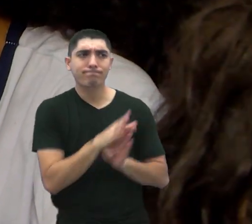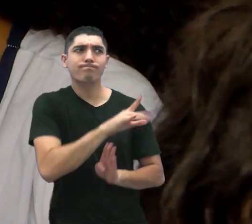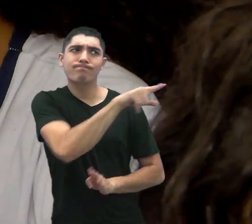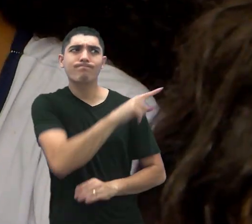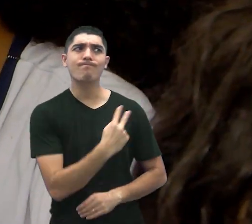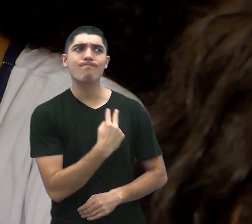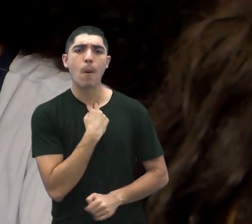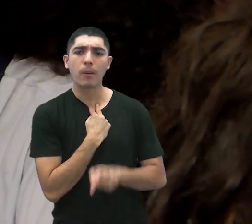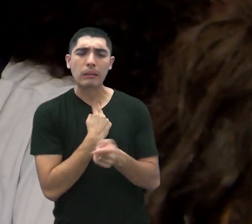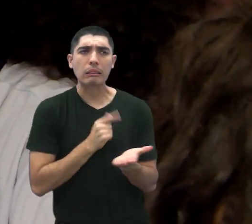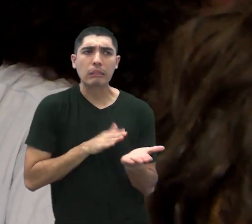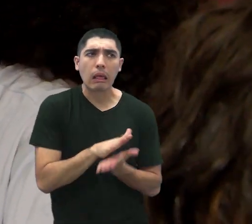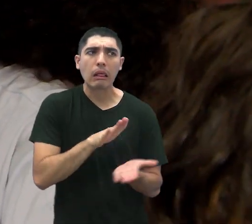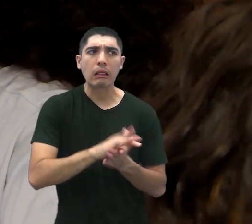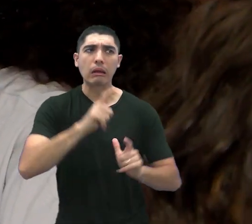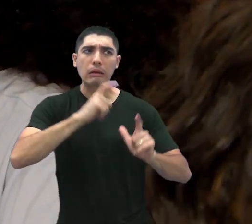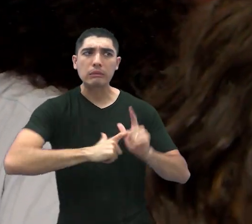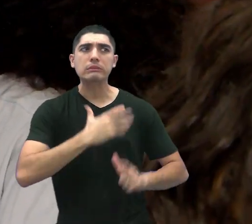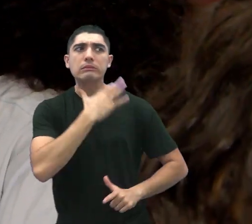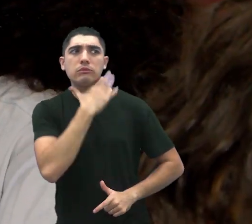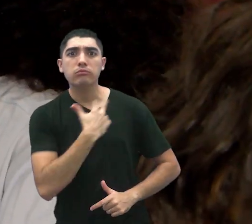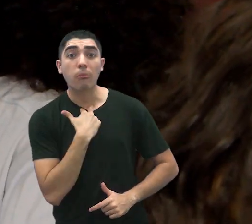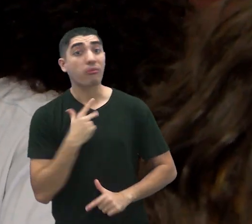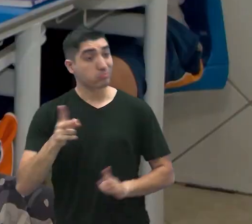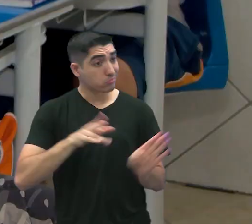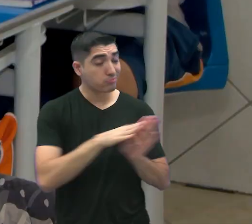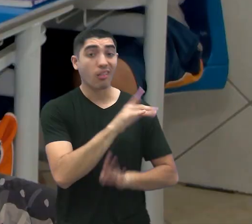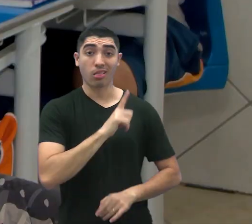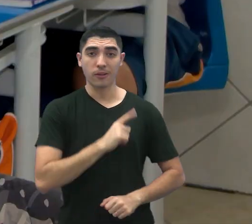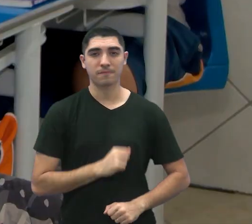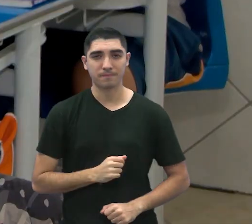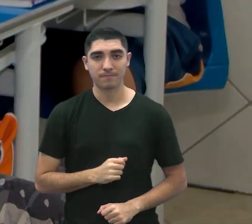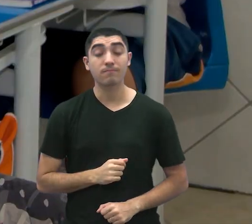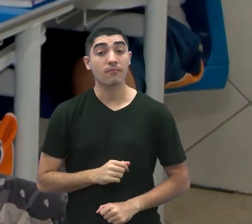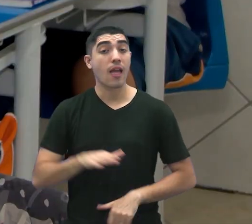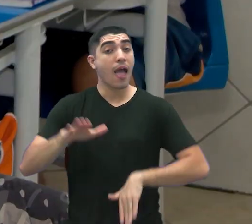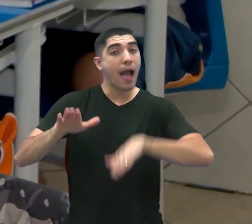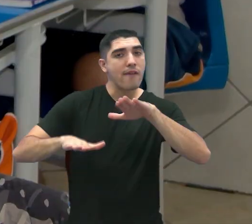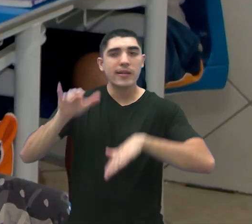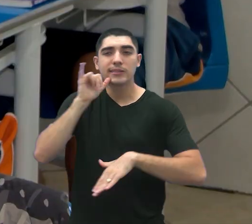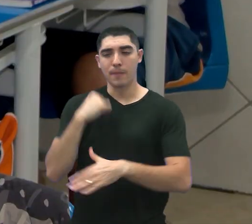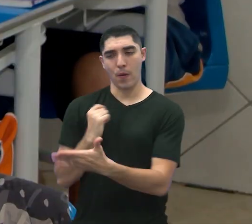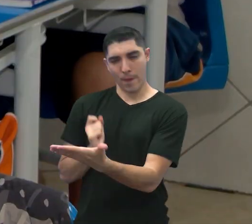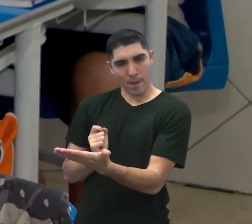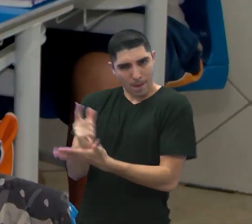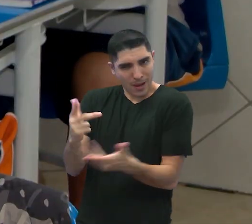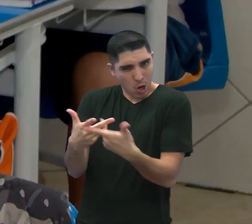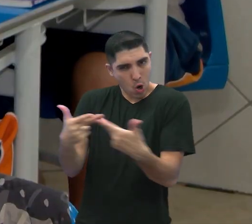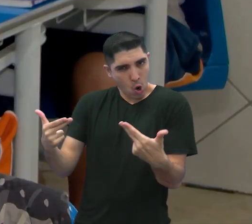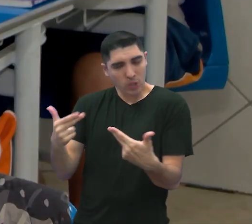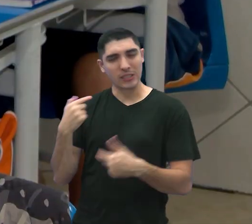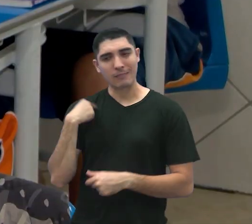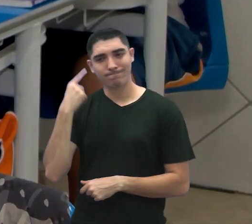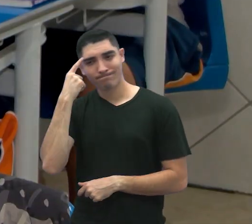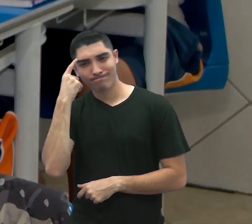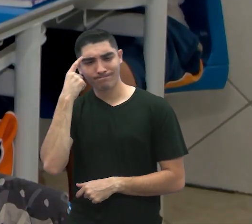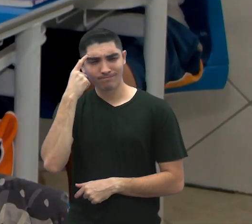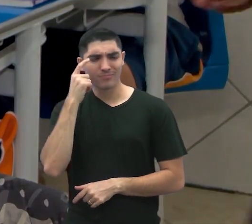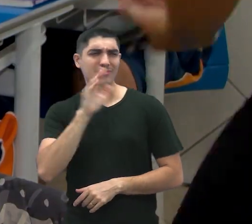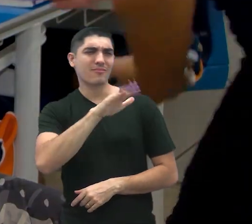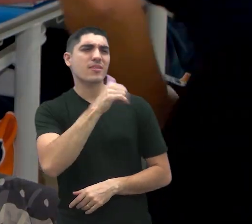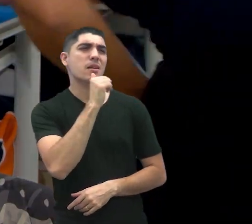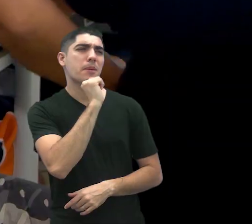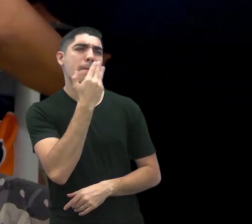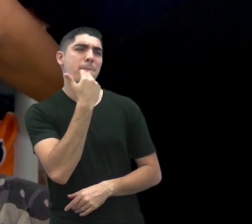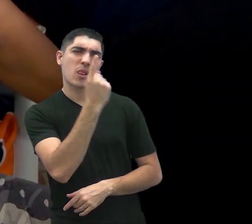velhos sobre quando fazer um gasto ou uma compra. Às vezes a gente planeja comprar alguma coisa, só que aí eu falei: não,